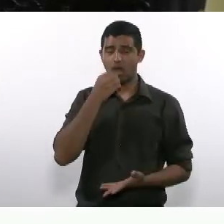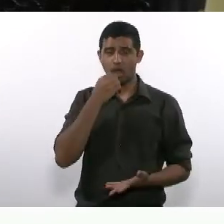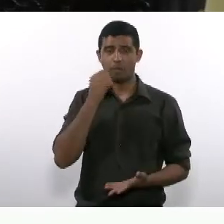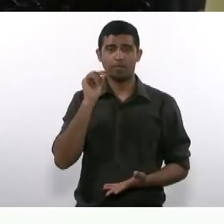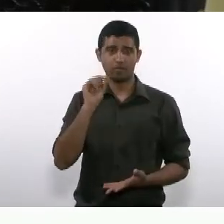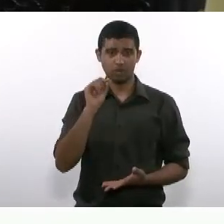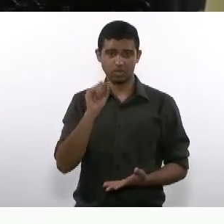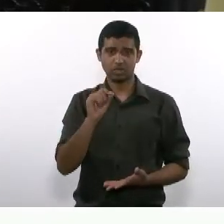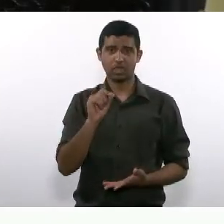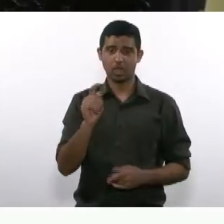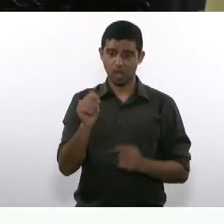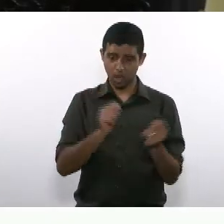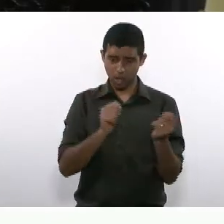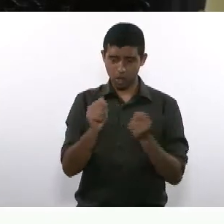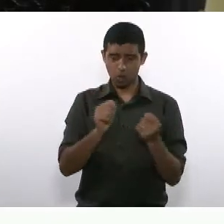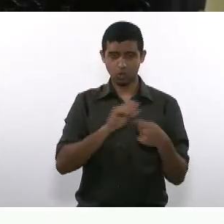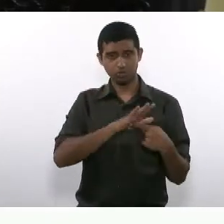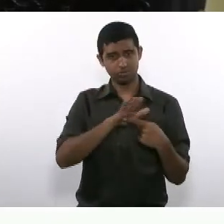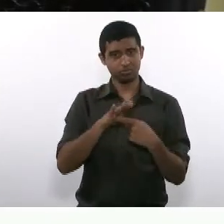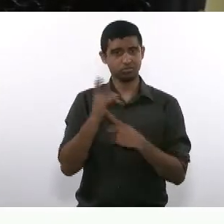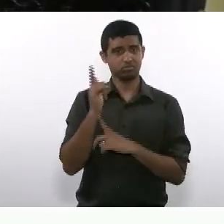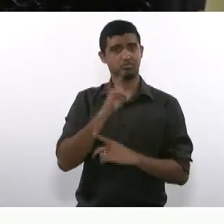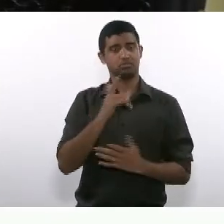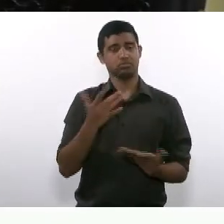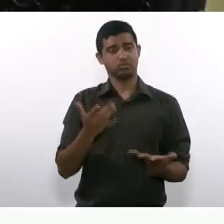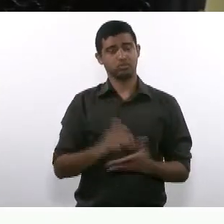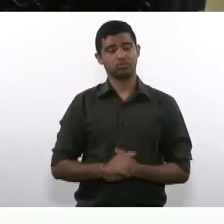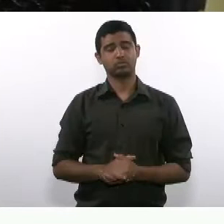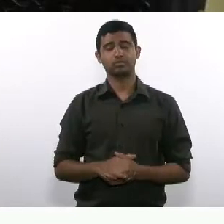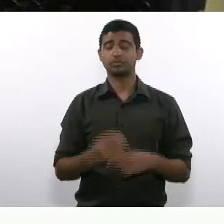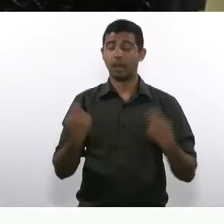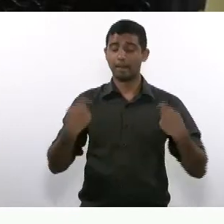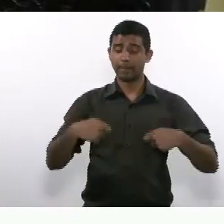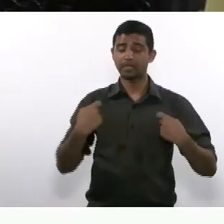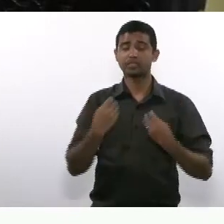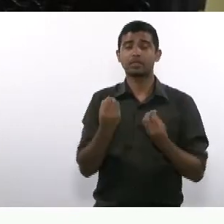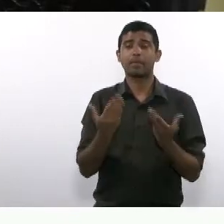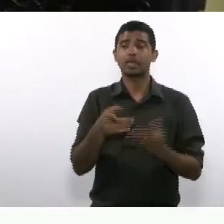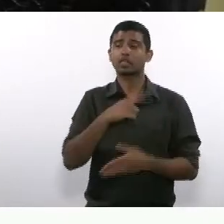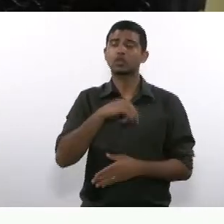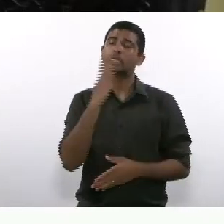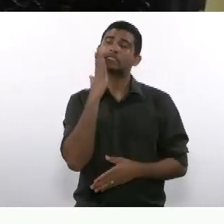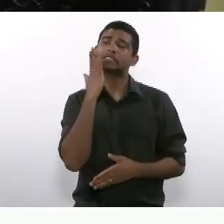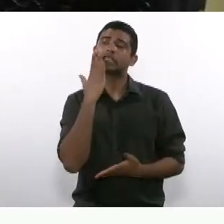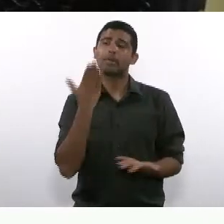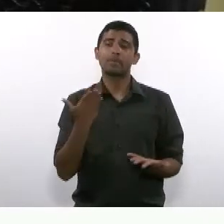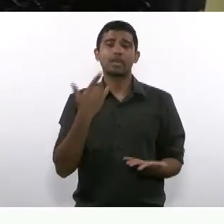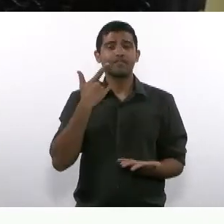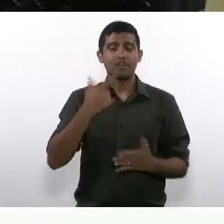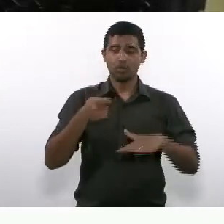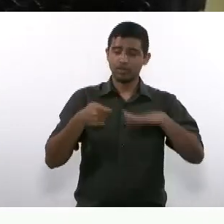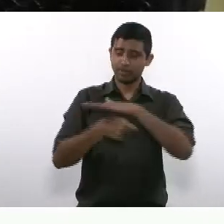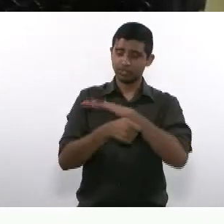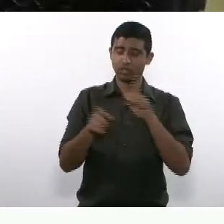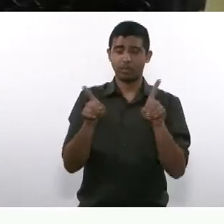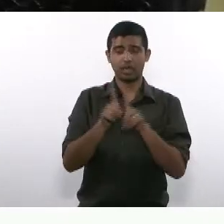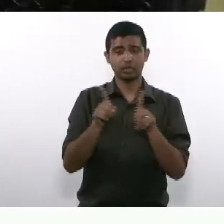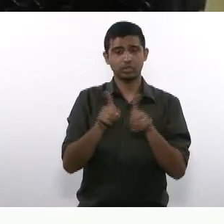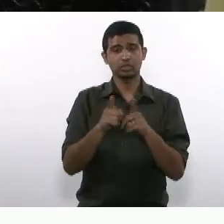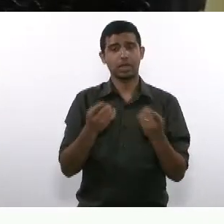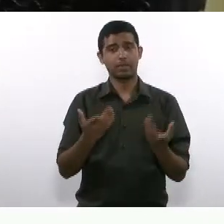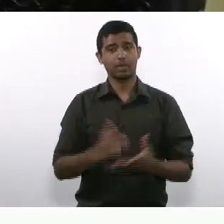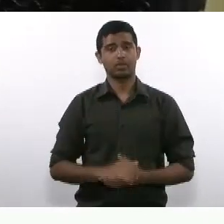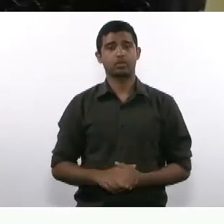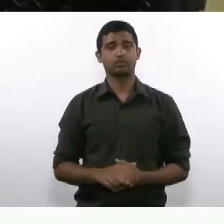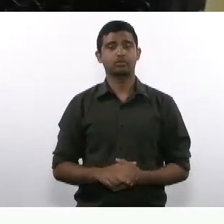estimulam e fomentam a economia. Então, é necessário, até para que a gente possa mensurar o que está sendo investido e o que está sendo